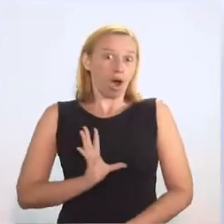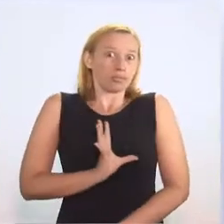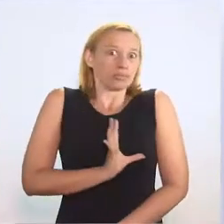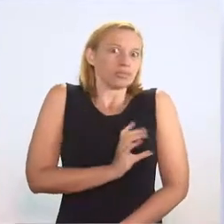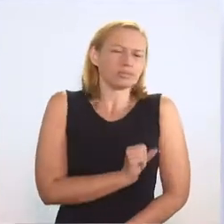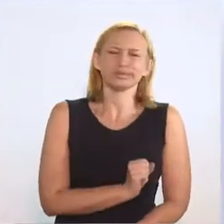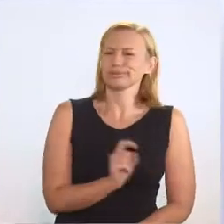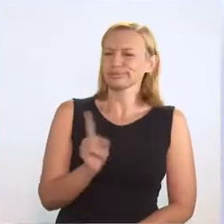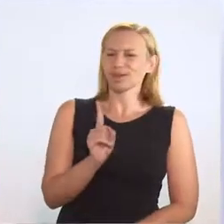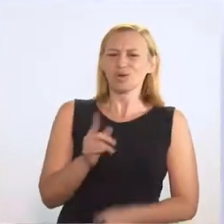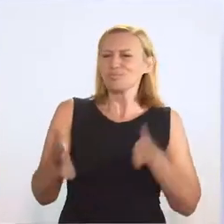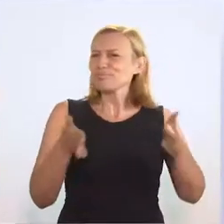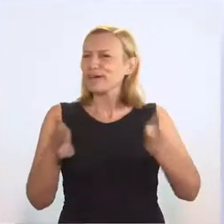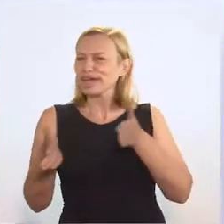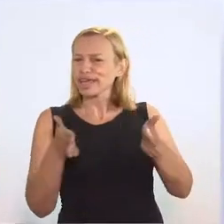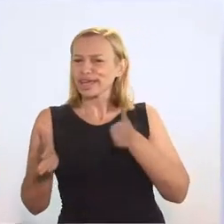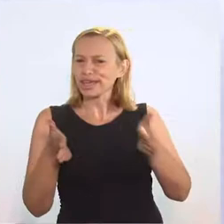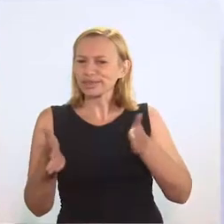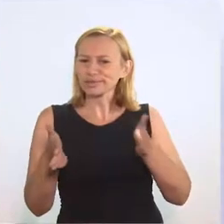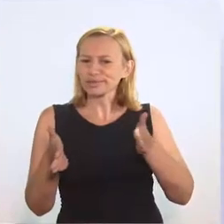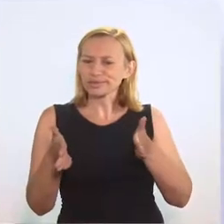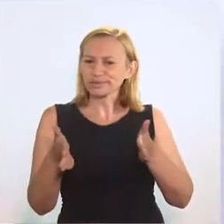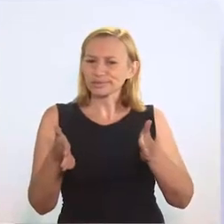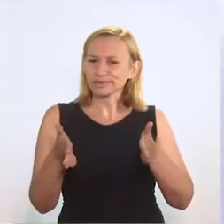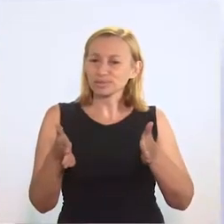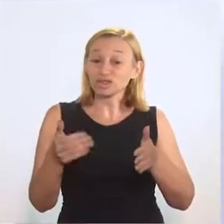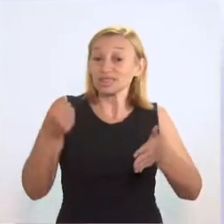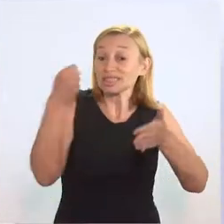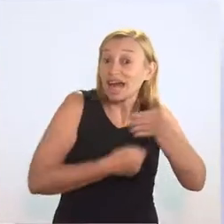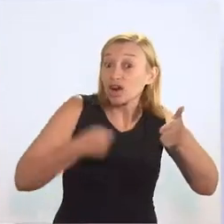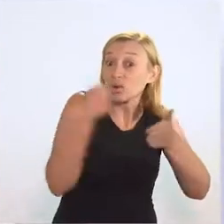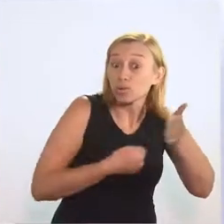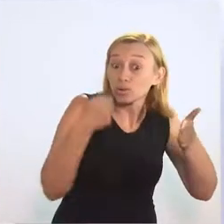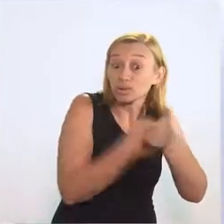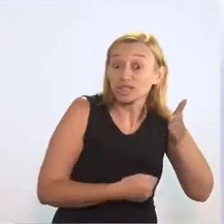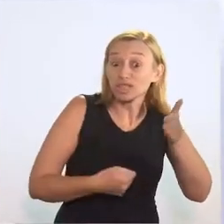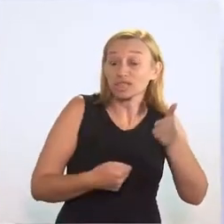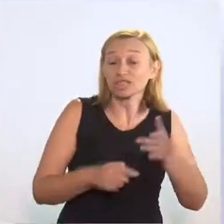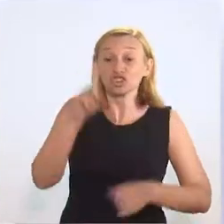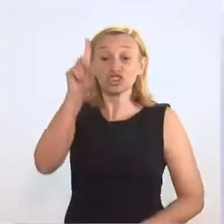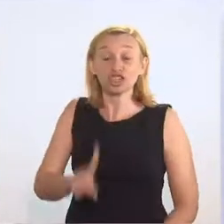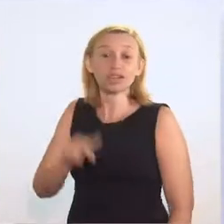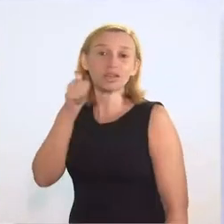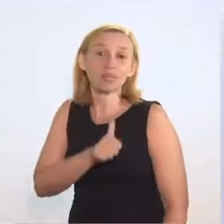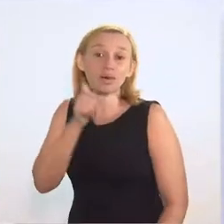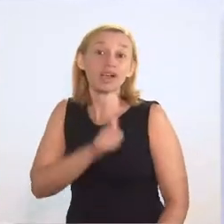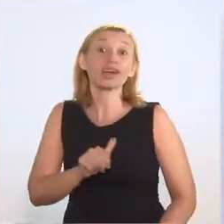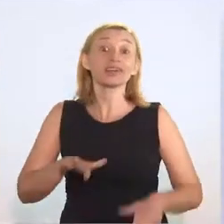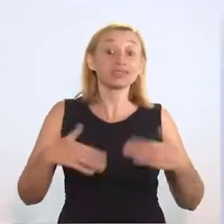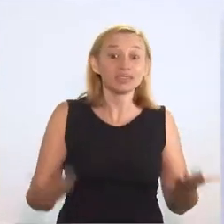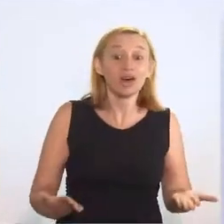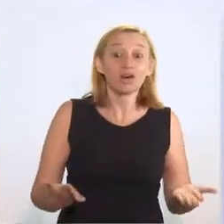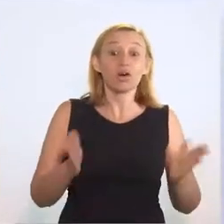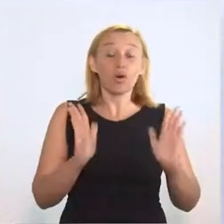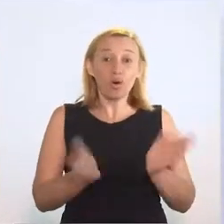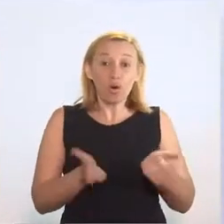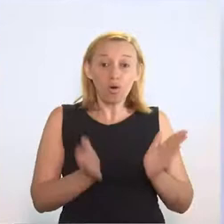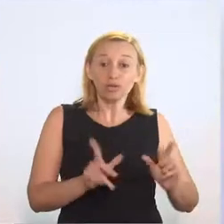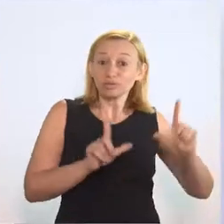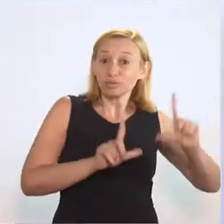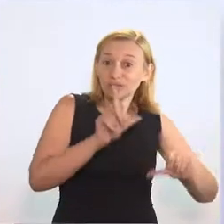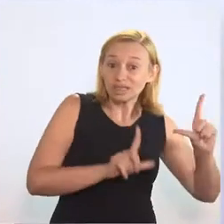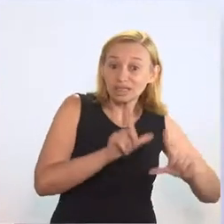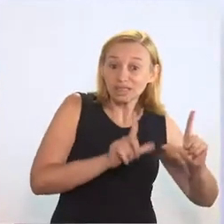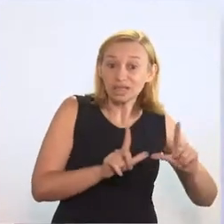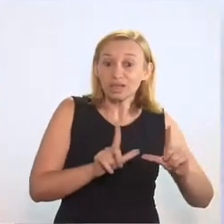pelo romantismo, mas por um período de reflexão sobre a luta histórica por direitos. Sendo assim, o programa